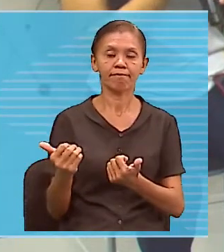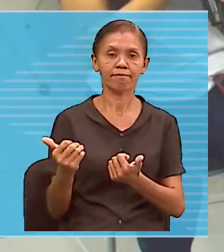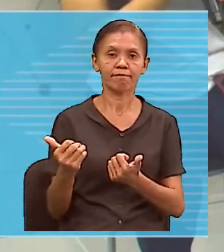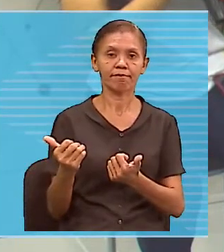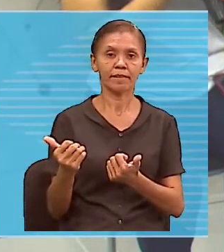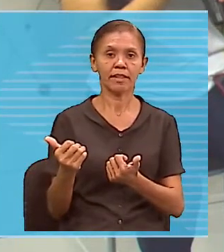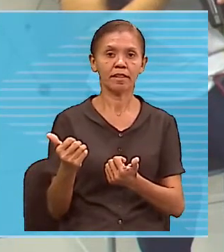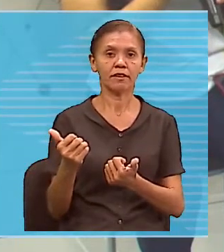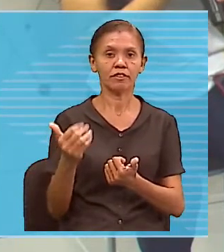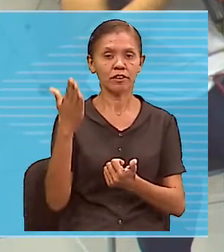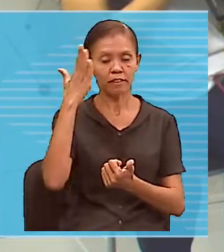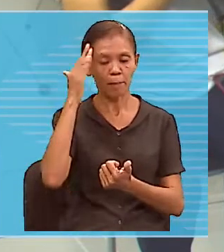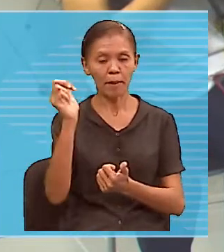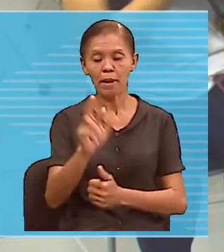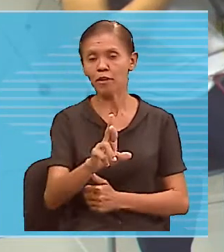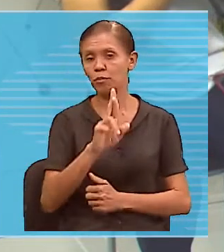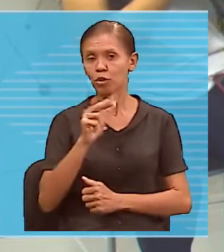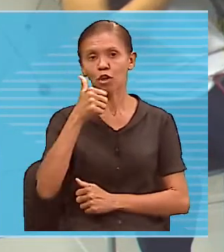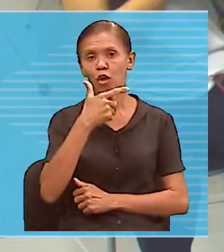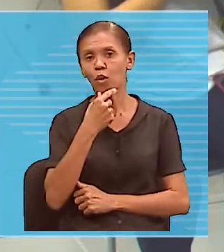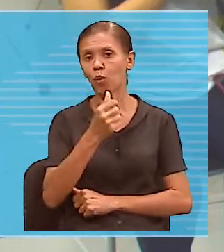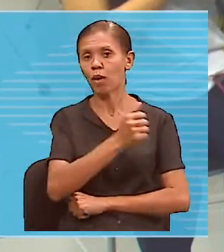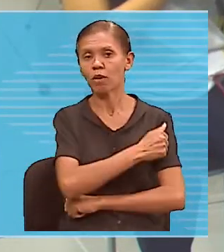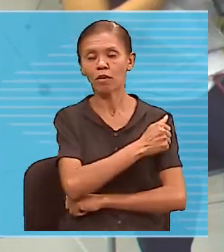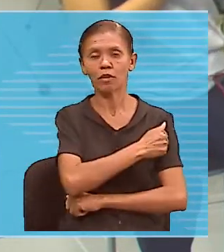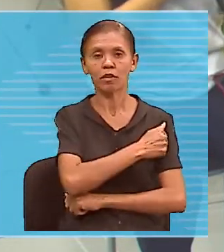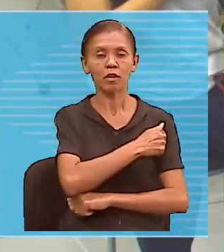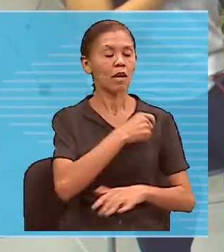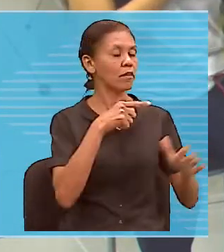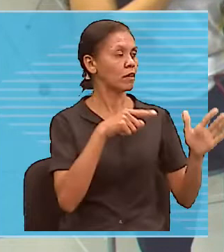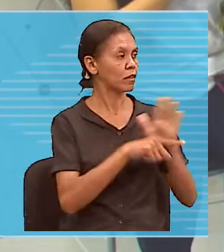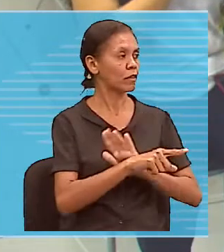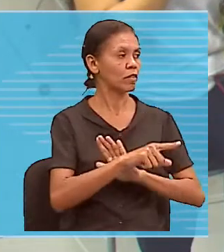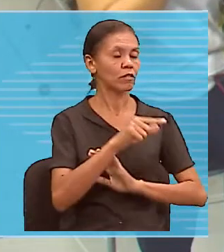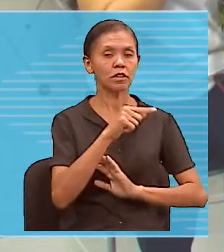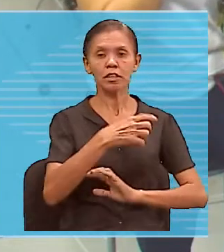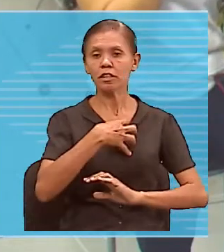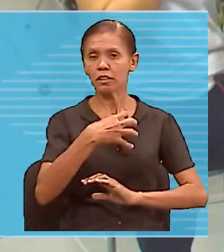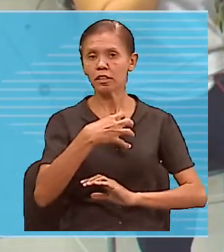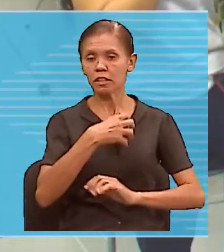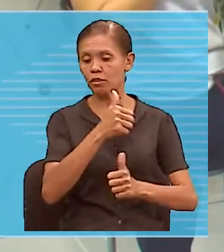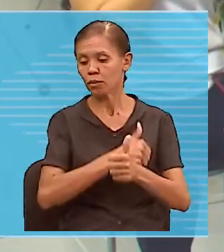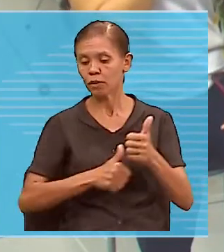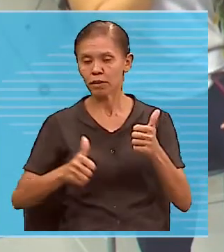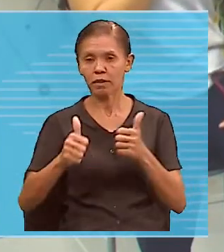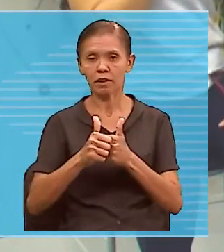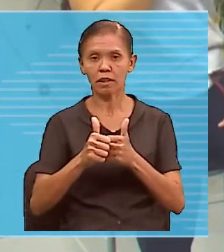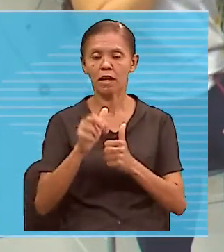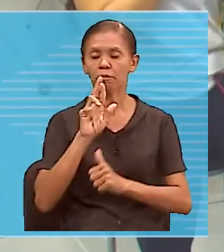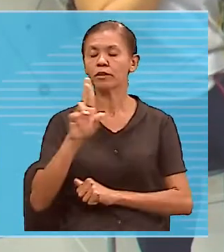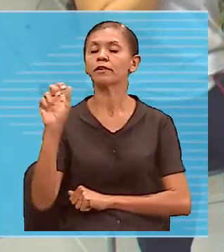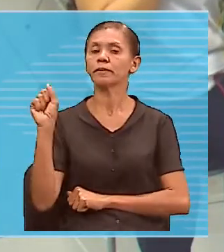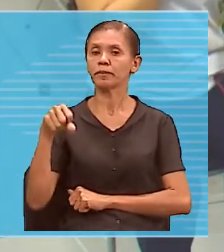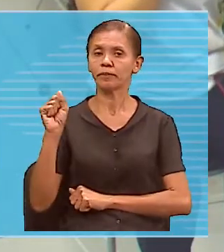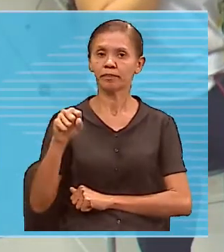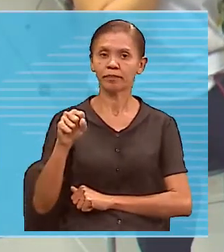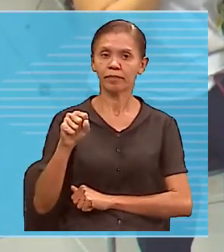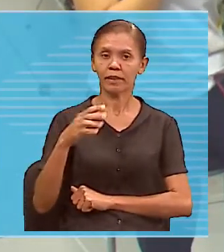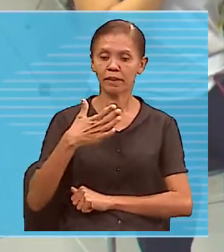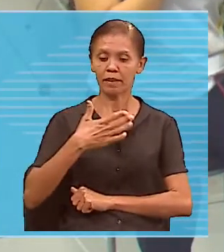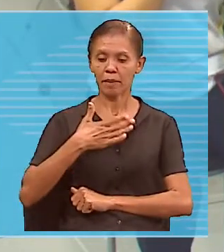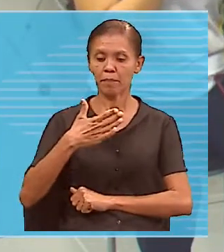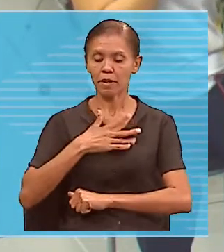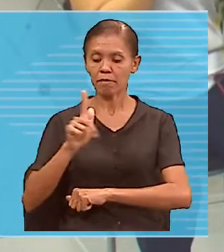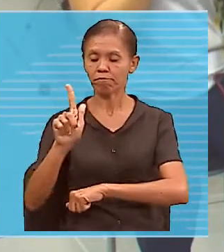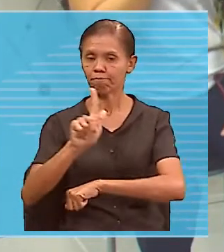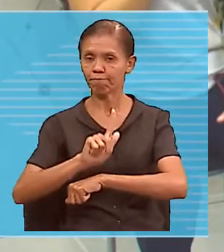do Jaciel. Você também se enxerga na escola enquanto protagonista? Sim, eu me enxergo. Bom, falando da minha